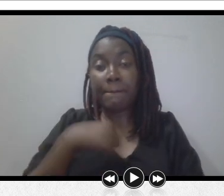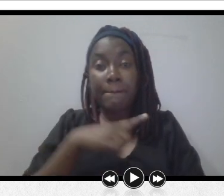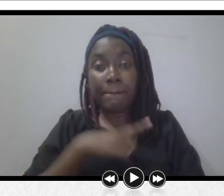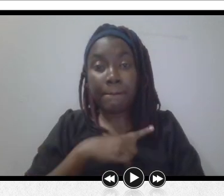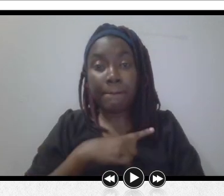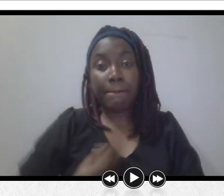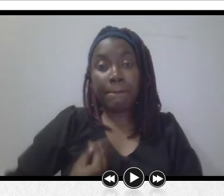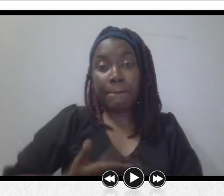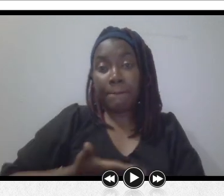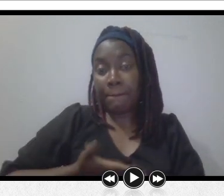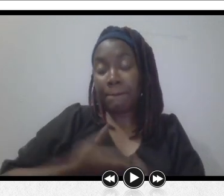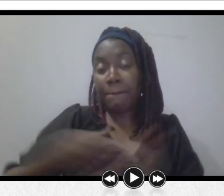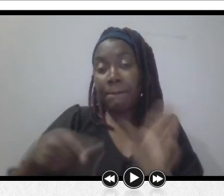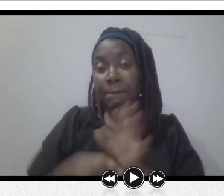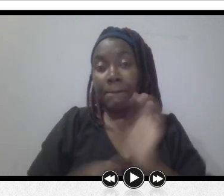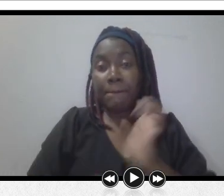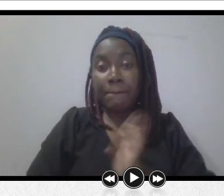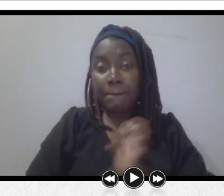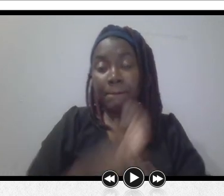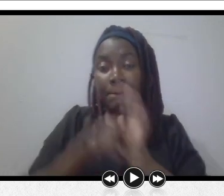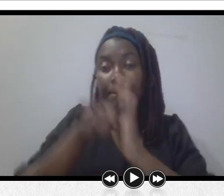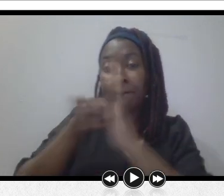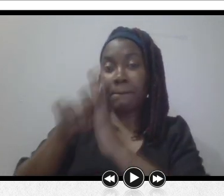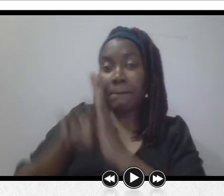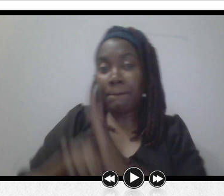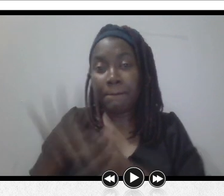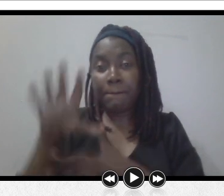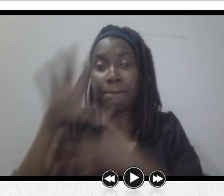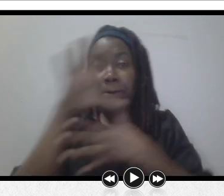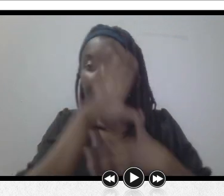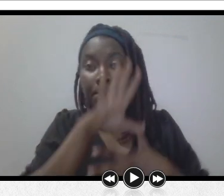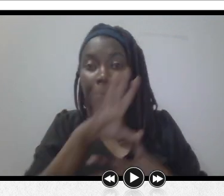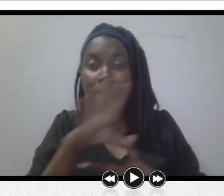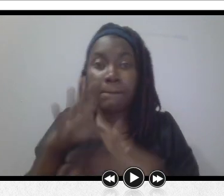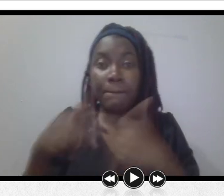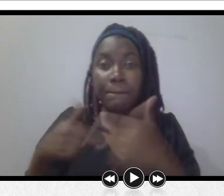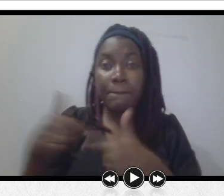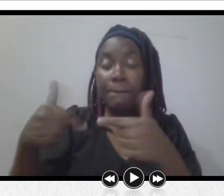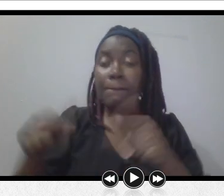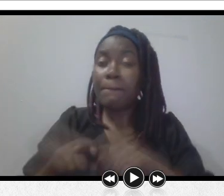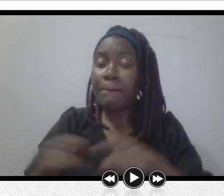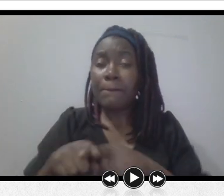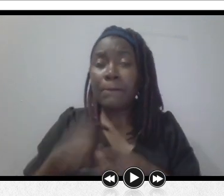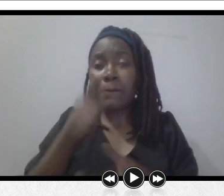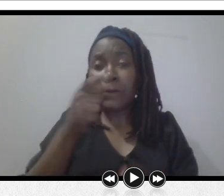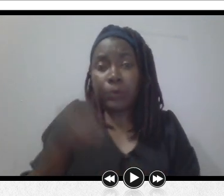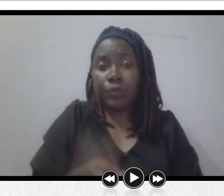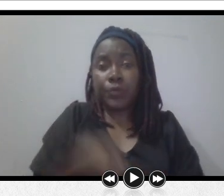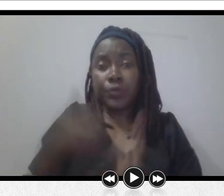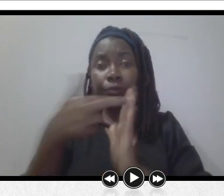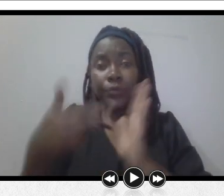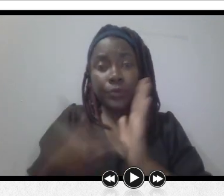uma participação do Estado, fiscalizando a qualidade desses serviços e também normatizando, colocando regras para que esse